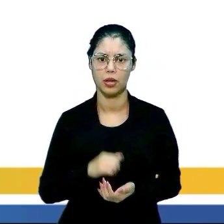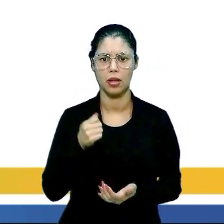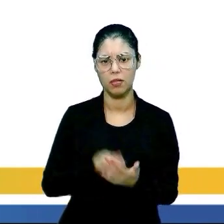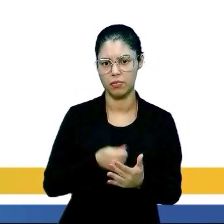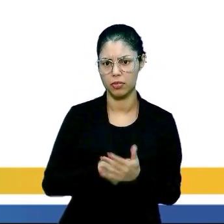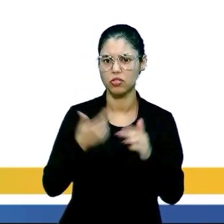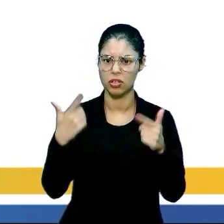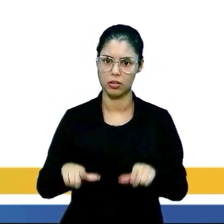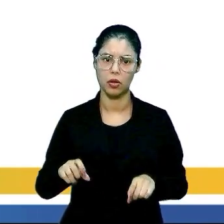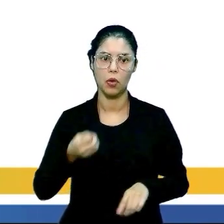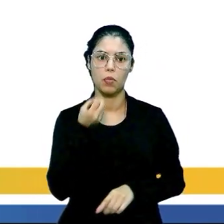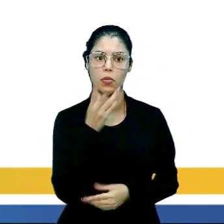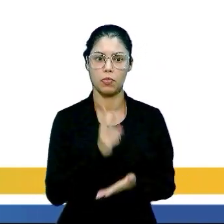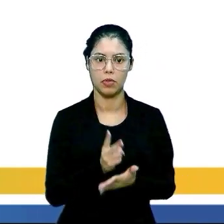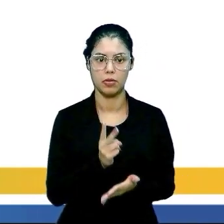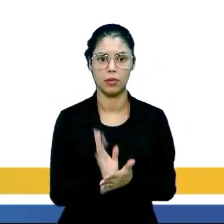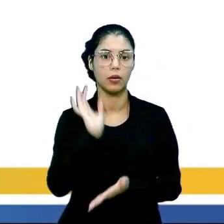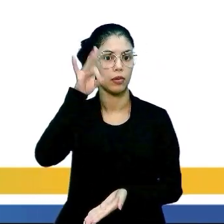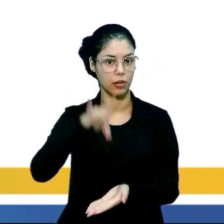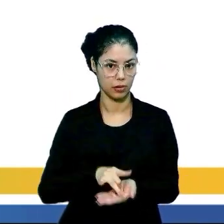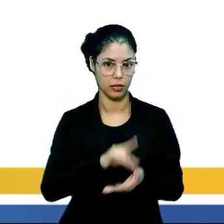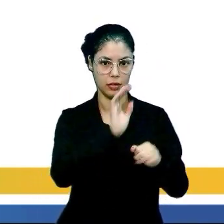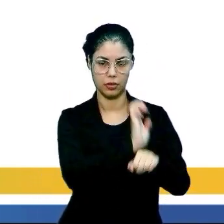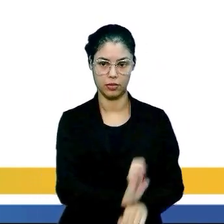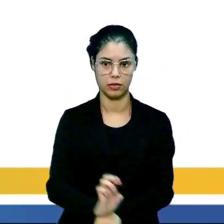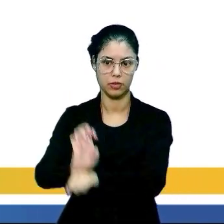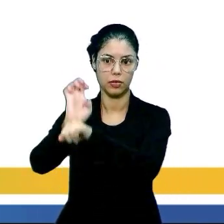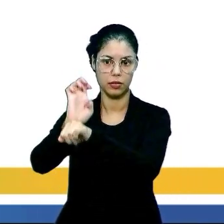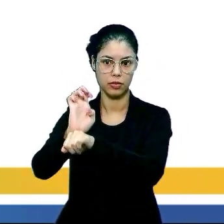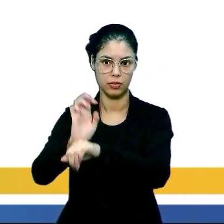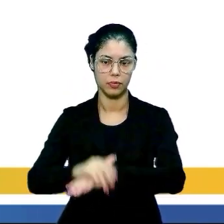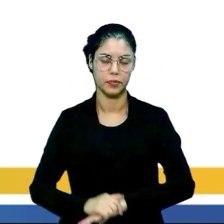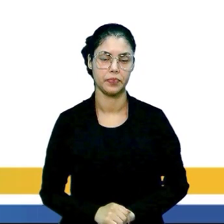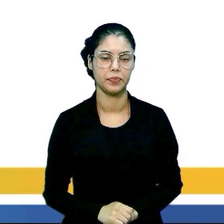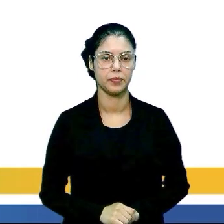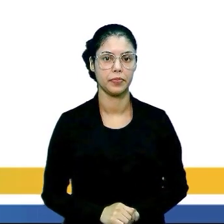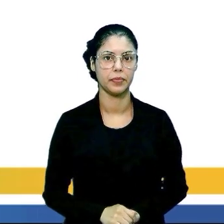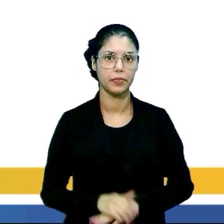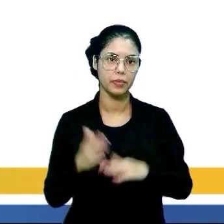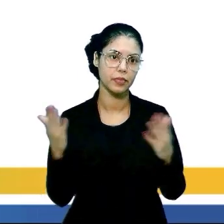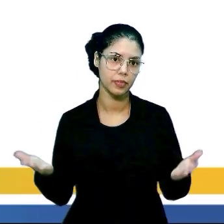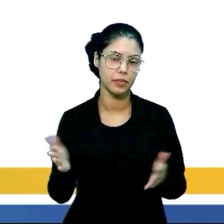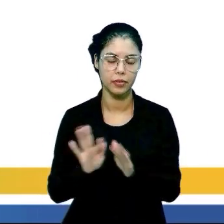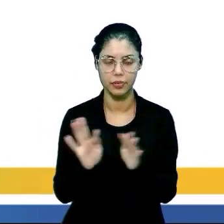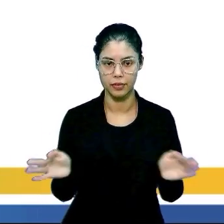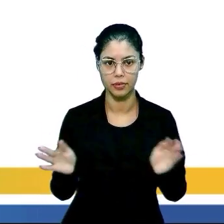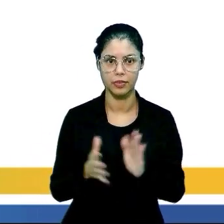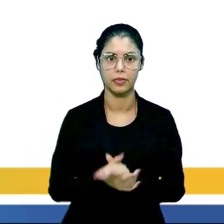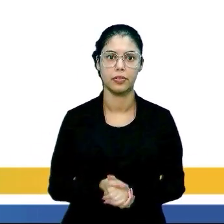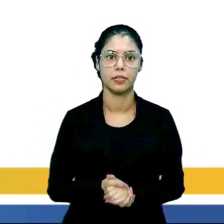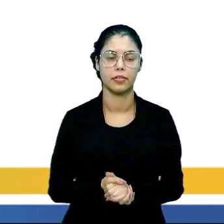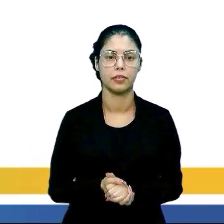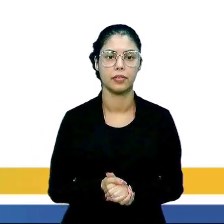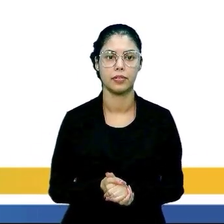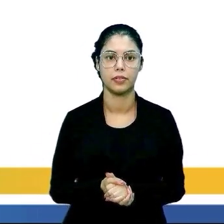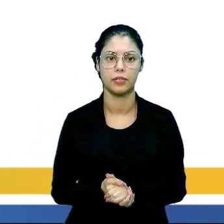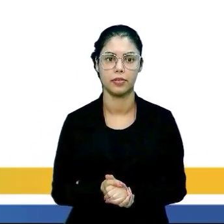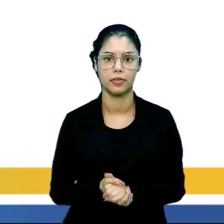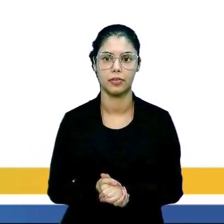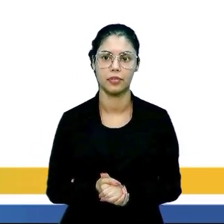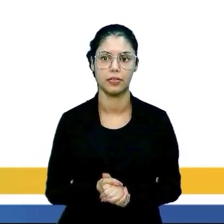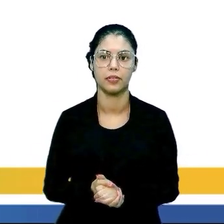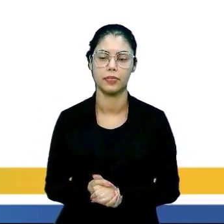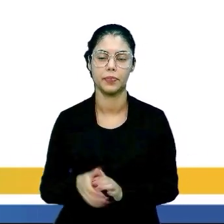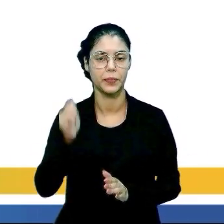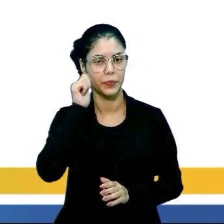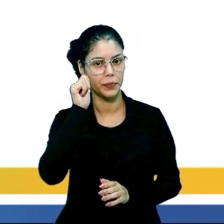o pessimista um chato. Bom mesmo é ser um realista esperançoso. Então é uma das frases emblemáticas aí